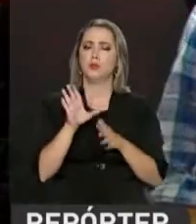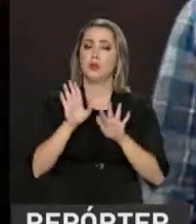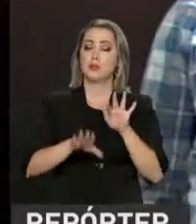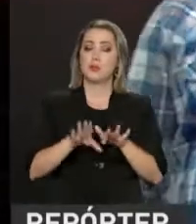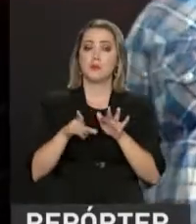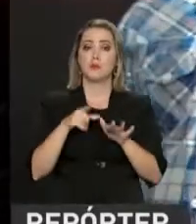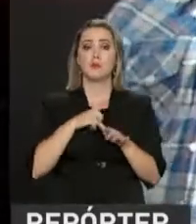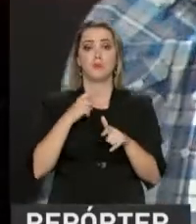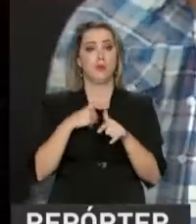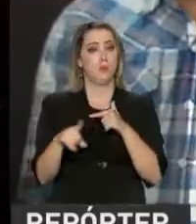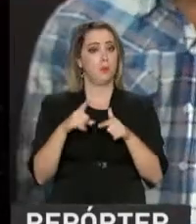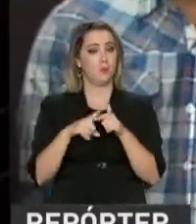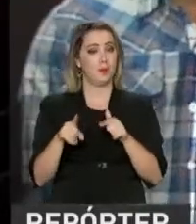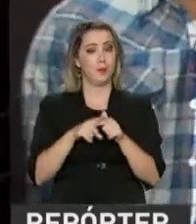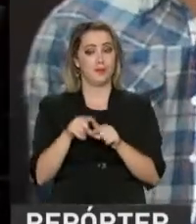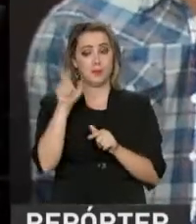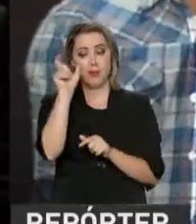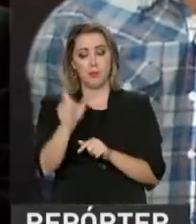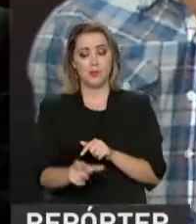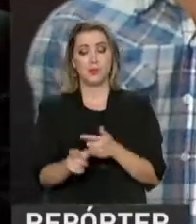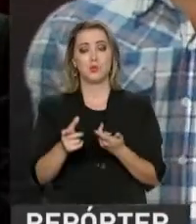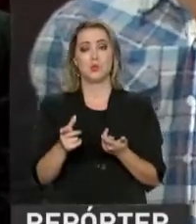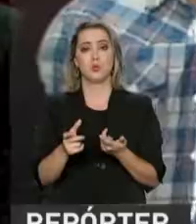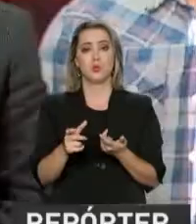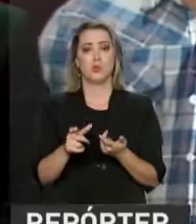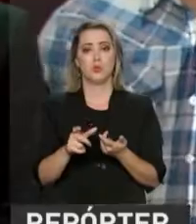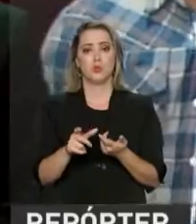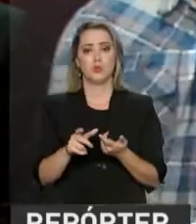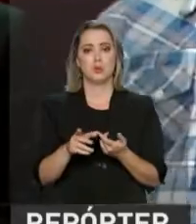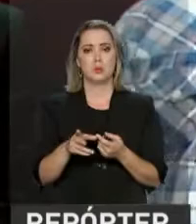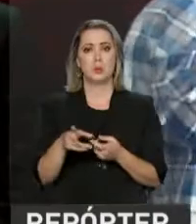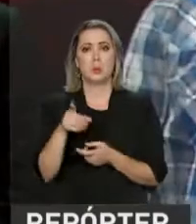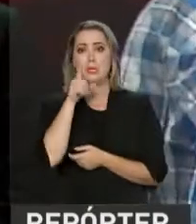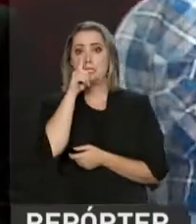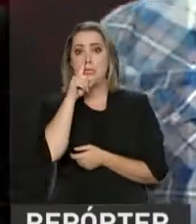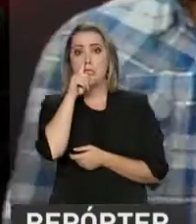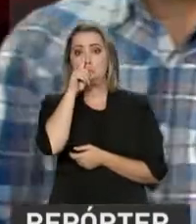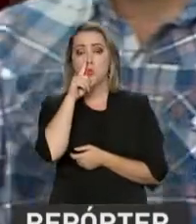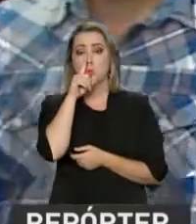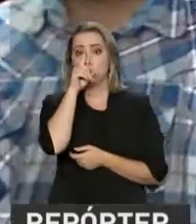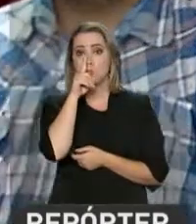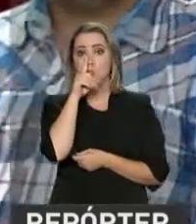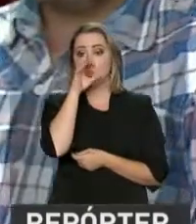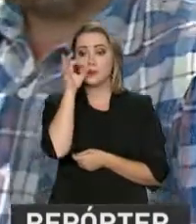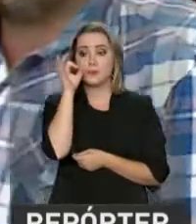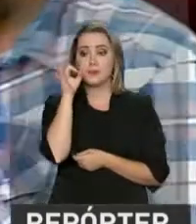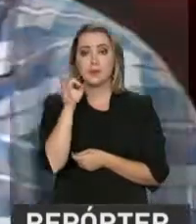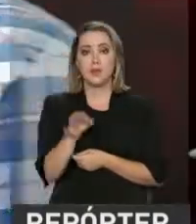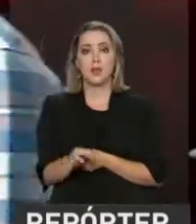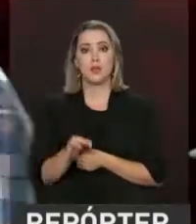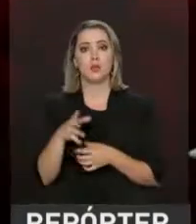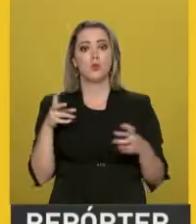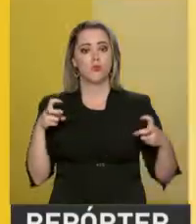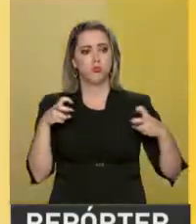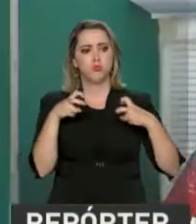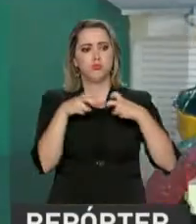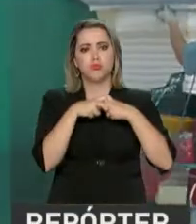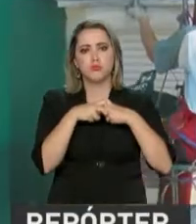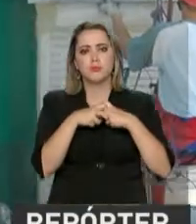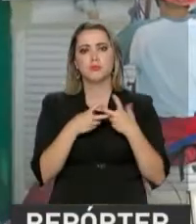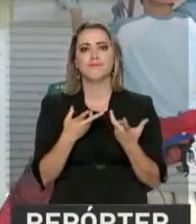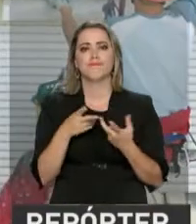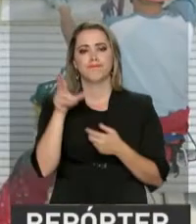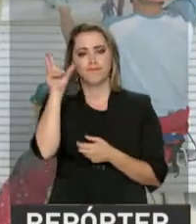em que o trabalhador era colocado em risco eminente a acidentes no brasil